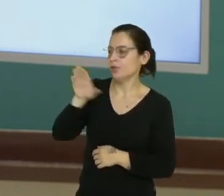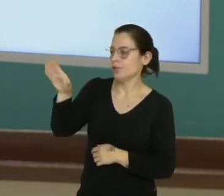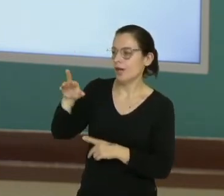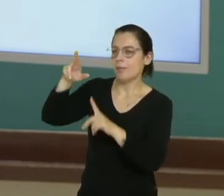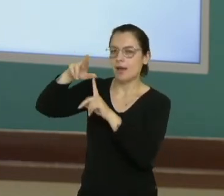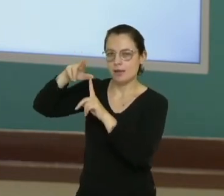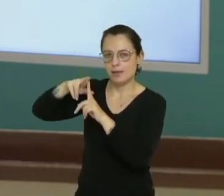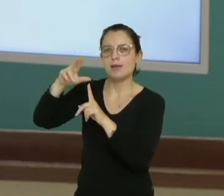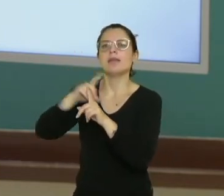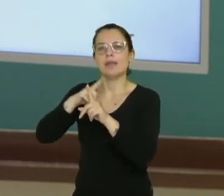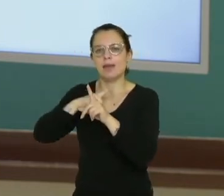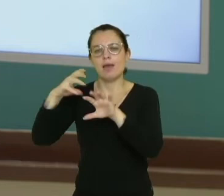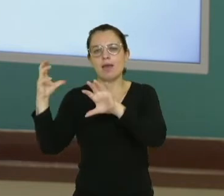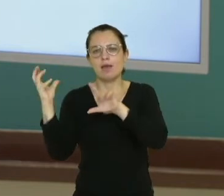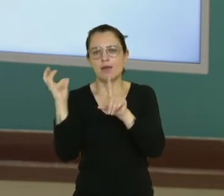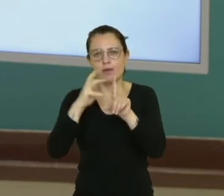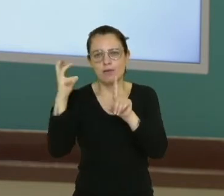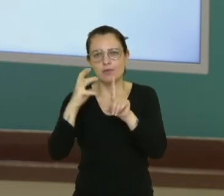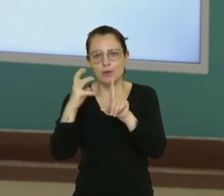influenciada